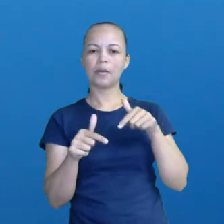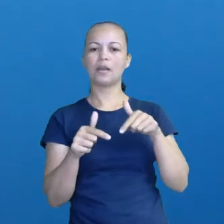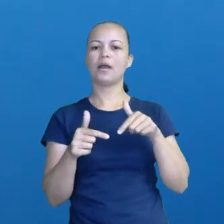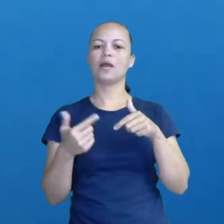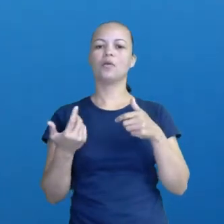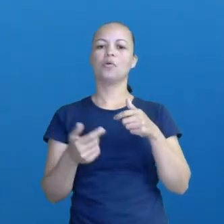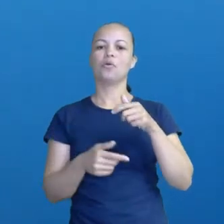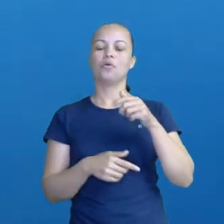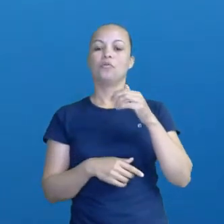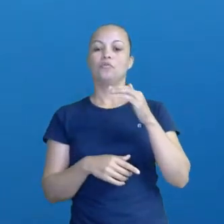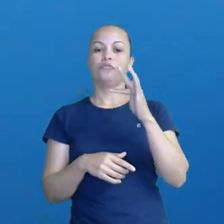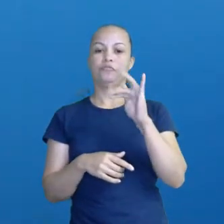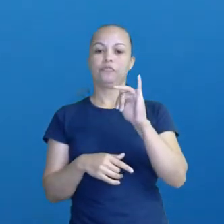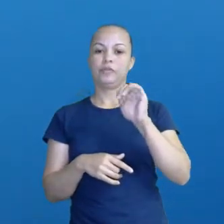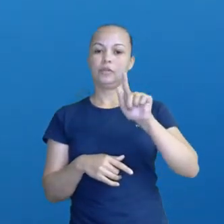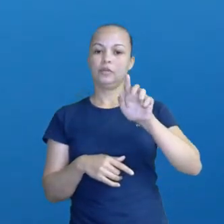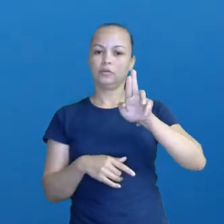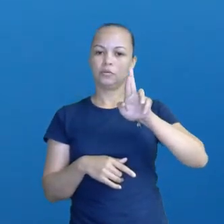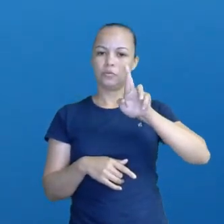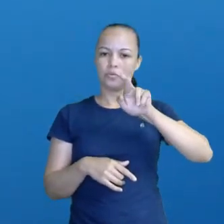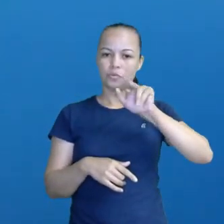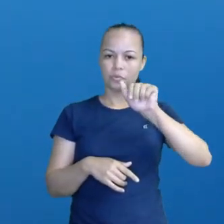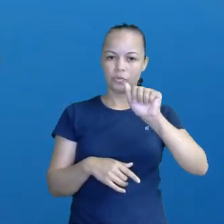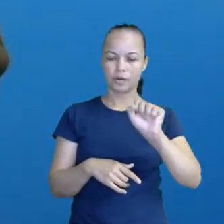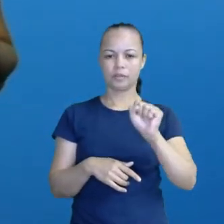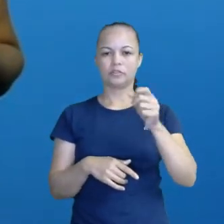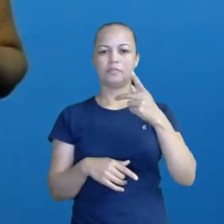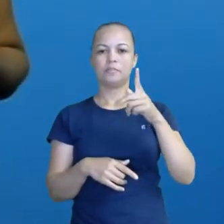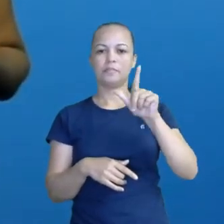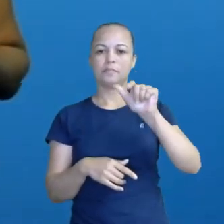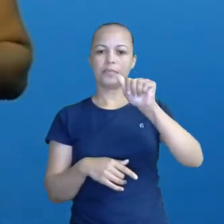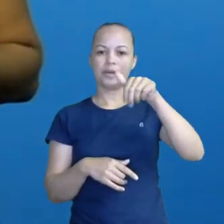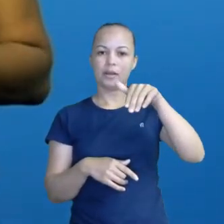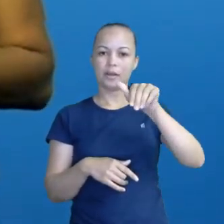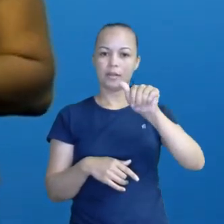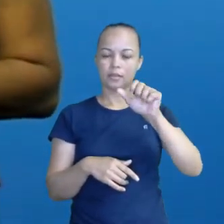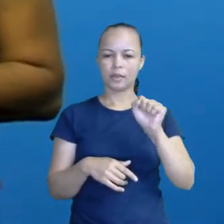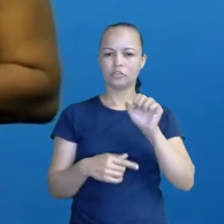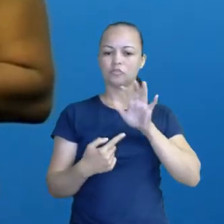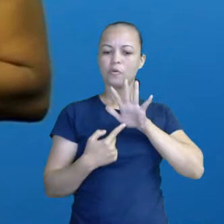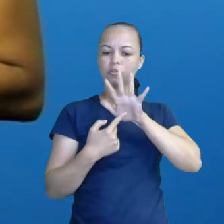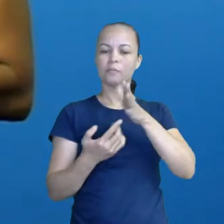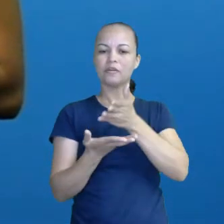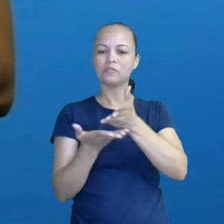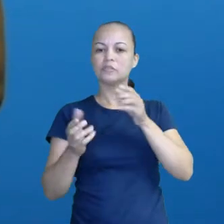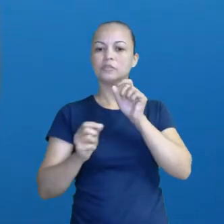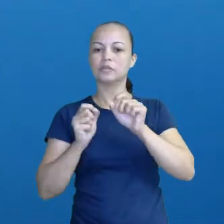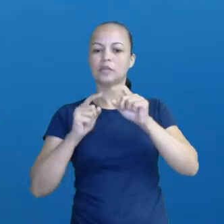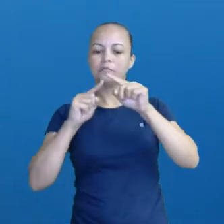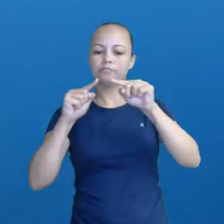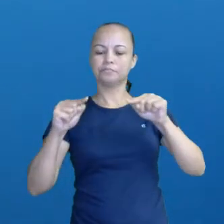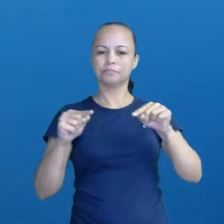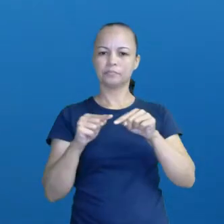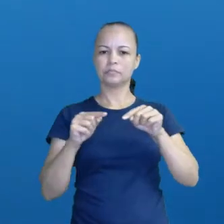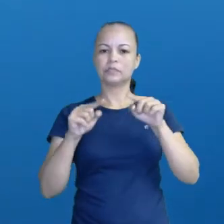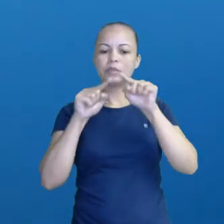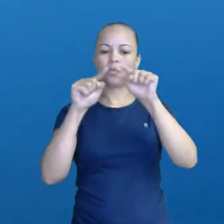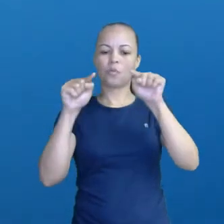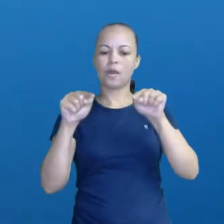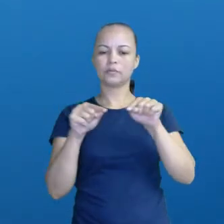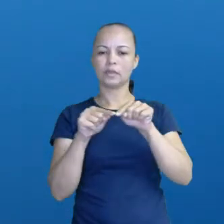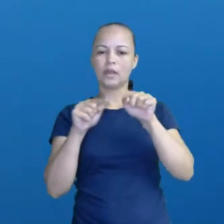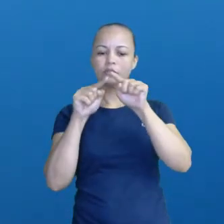planas trouxe algumas figuras para você como triângulo quadrado retângulo